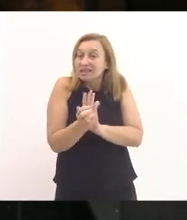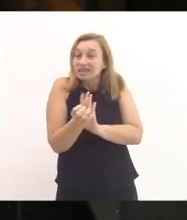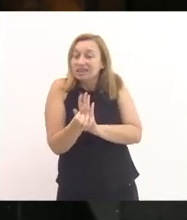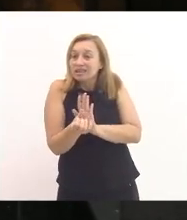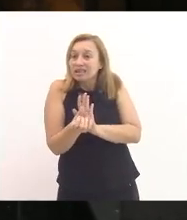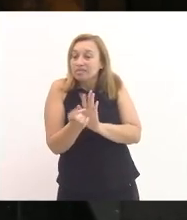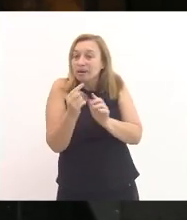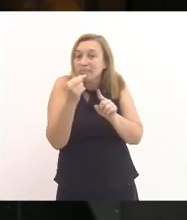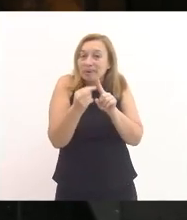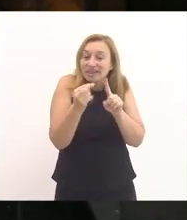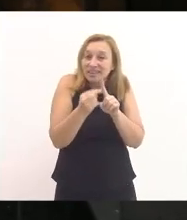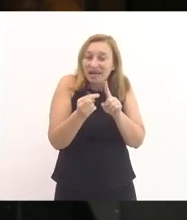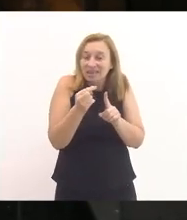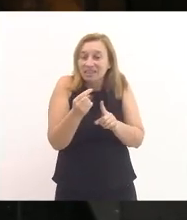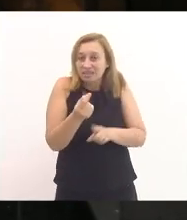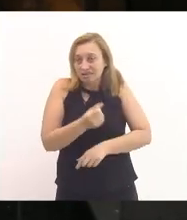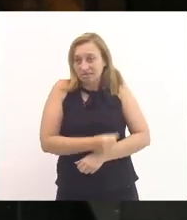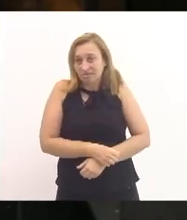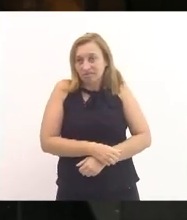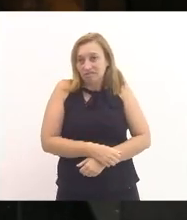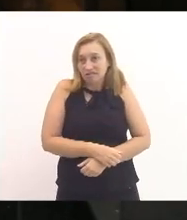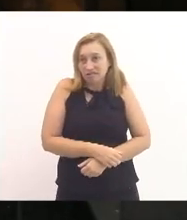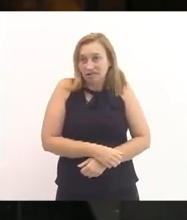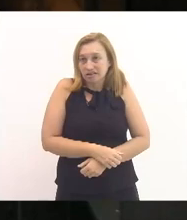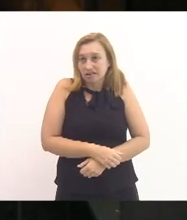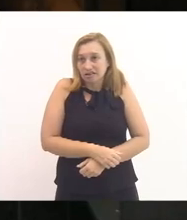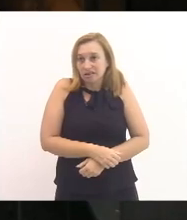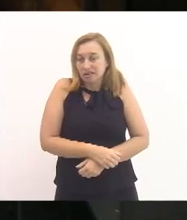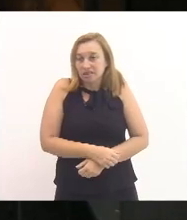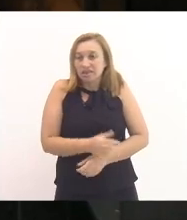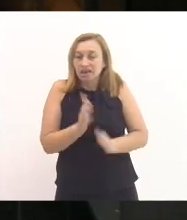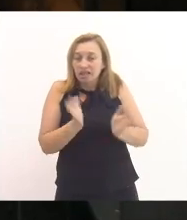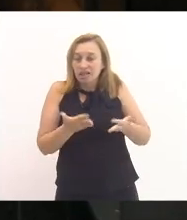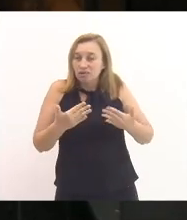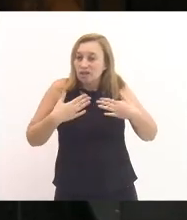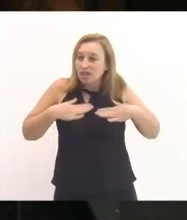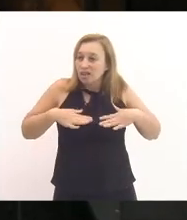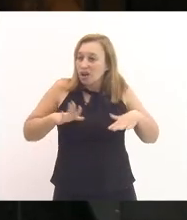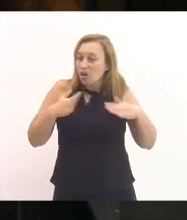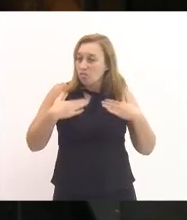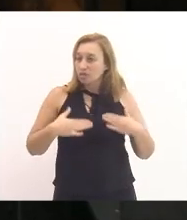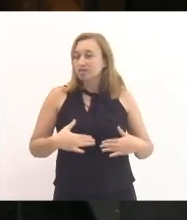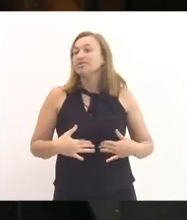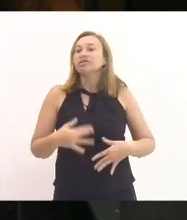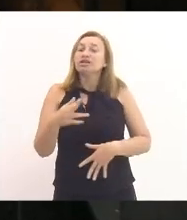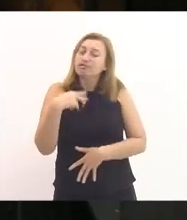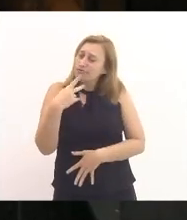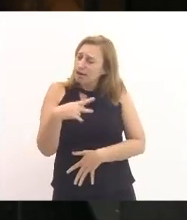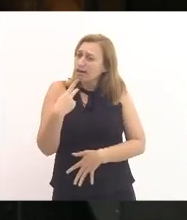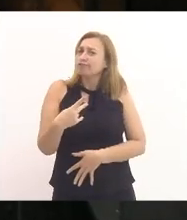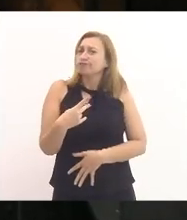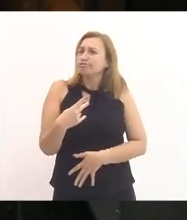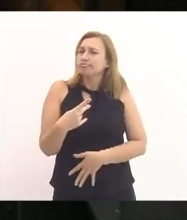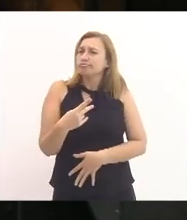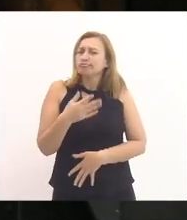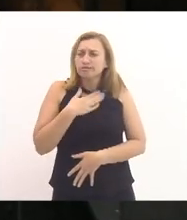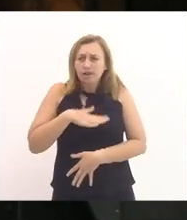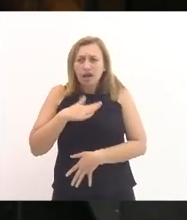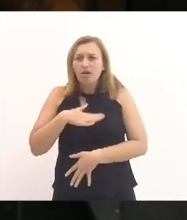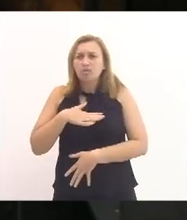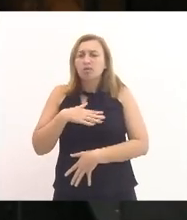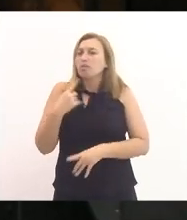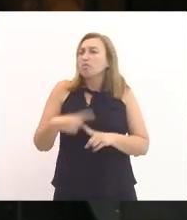dúzia para meia dúzia ó e aqui eu tenho a tranquilidade e falo isso com muita tranquilidade